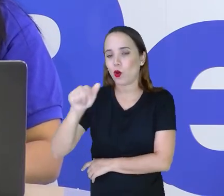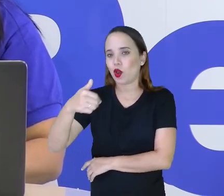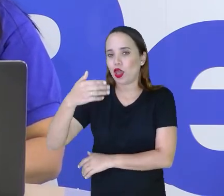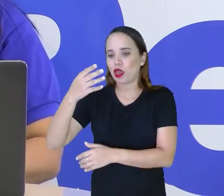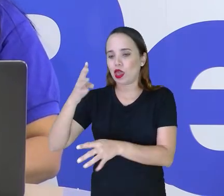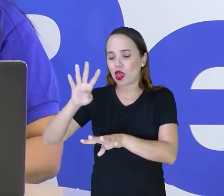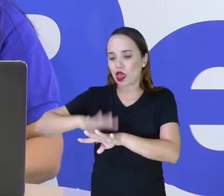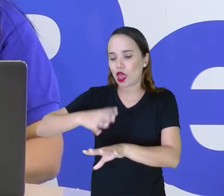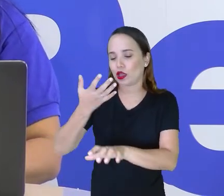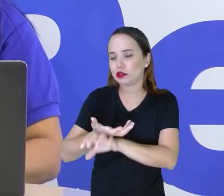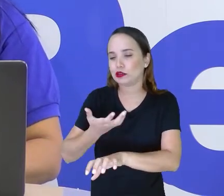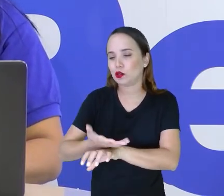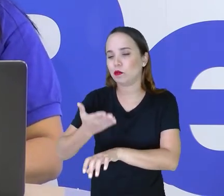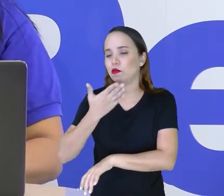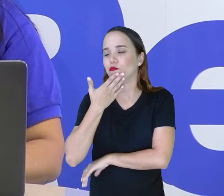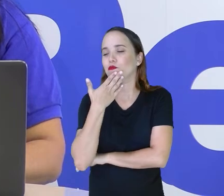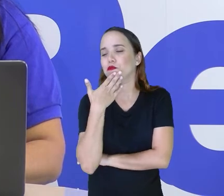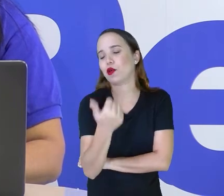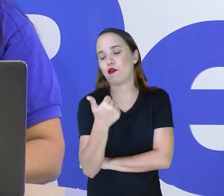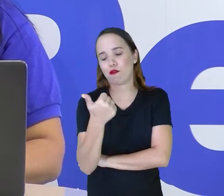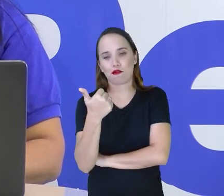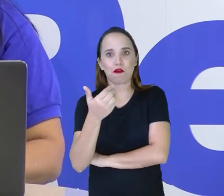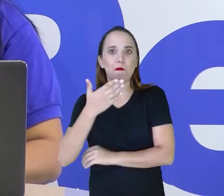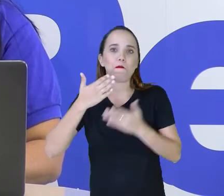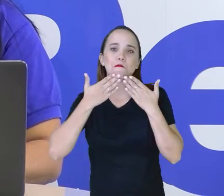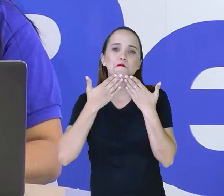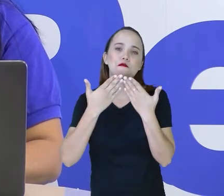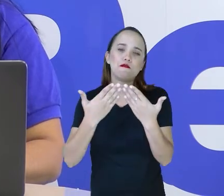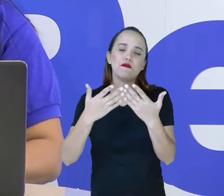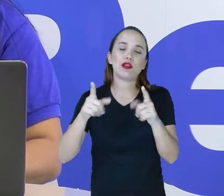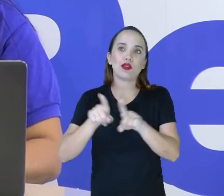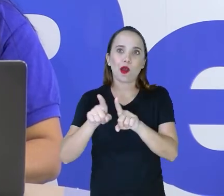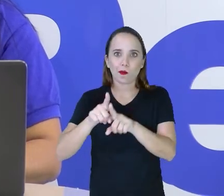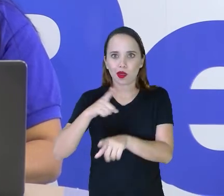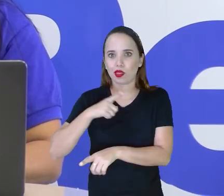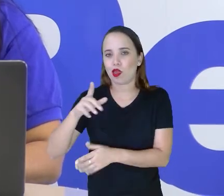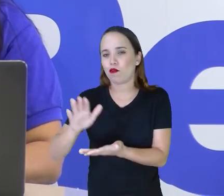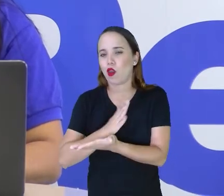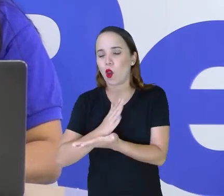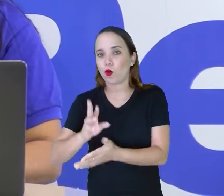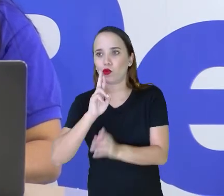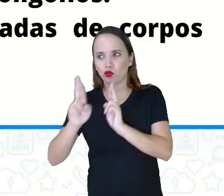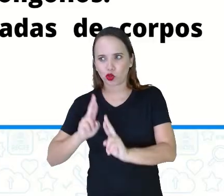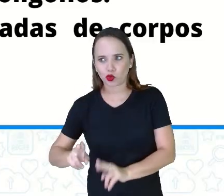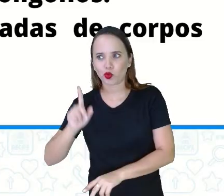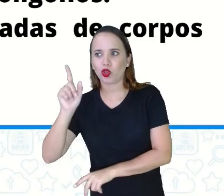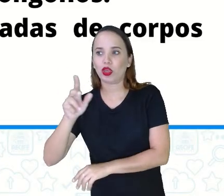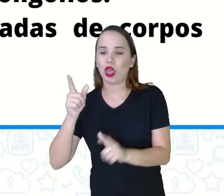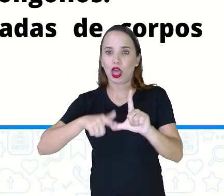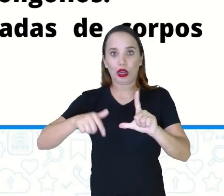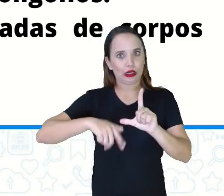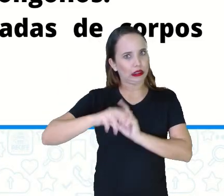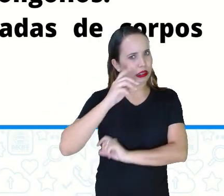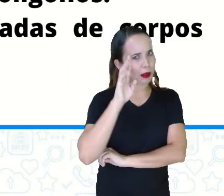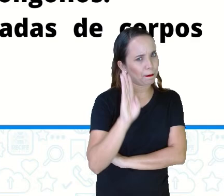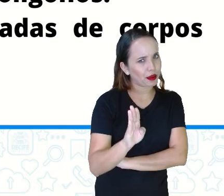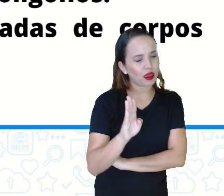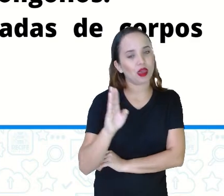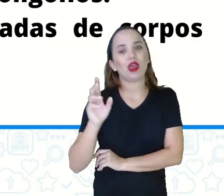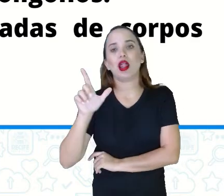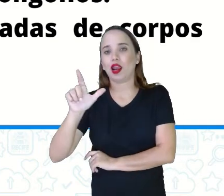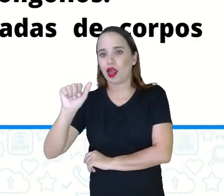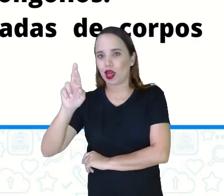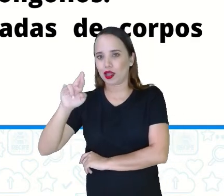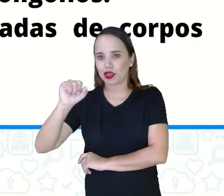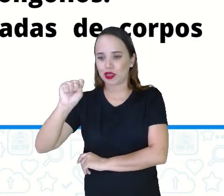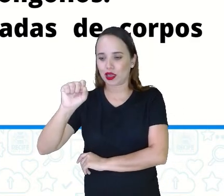dele, que tá aí maravilhoso. acompanhando. E eles estão aqui respondendo. Teve gente que respondeu a letra B. Larissa disse que a resposta é B